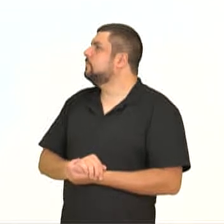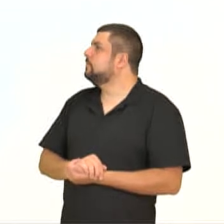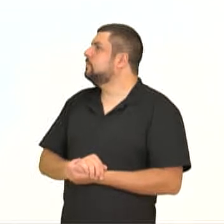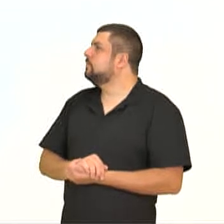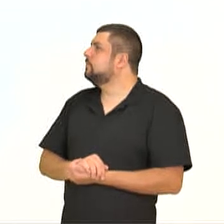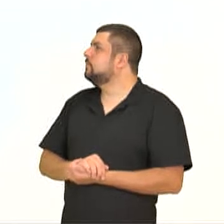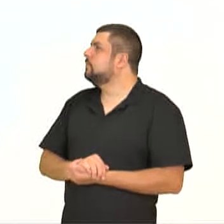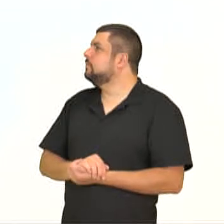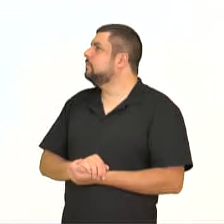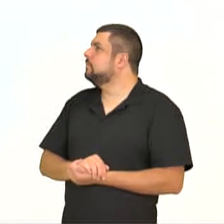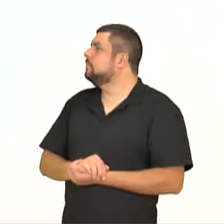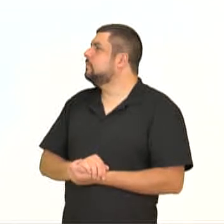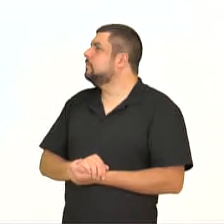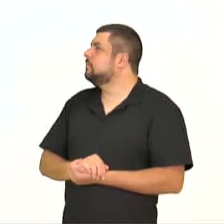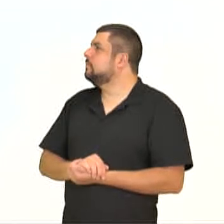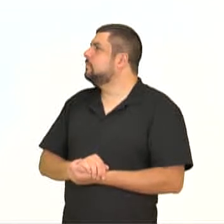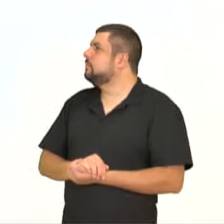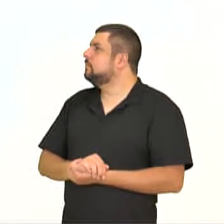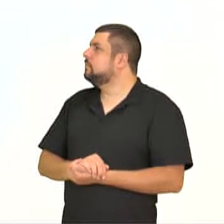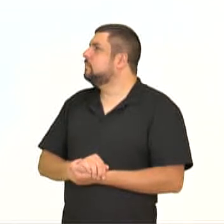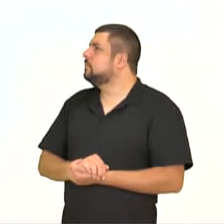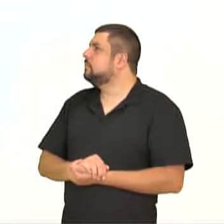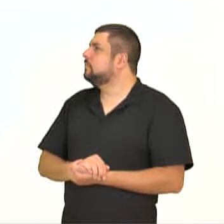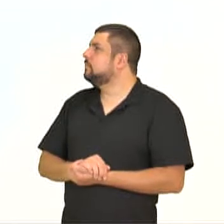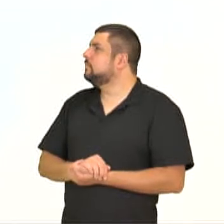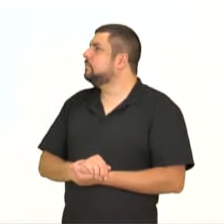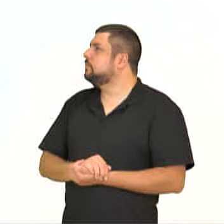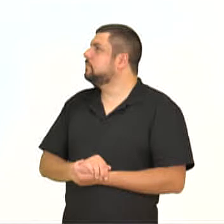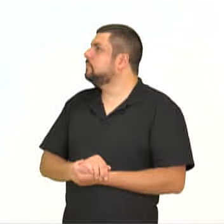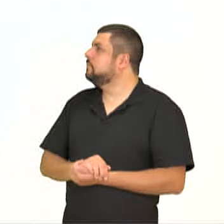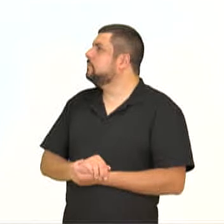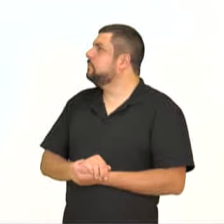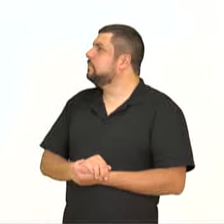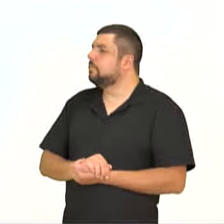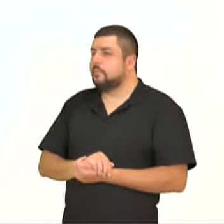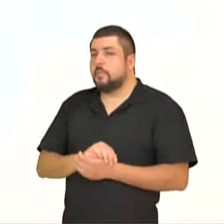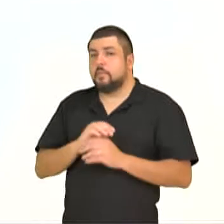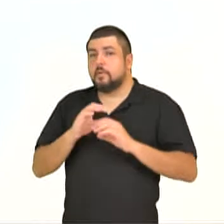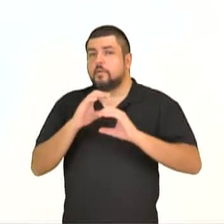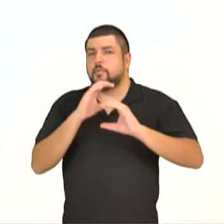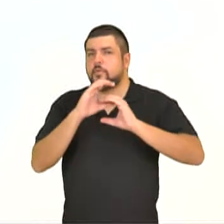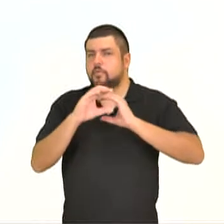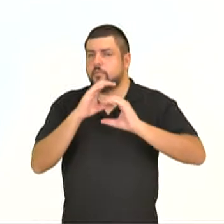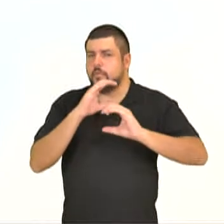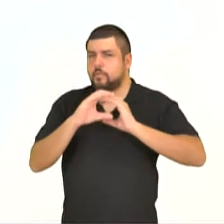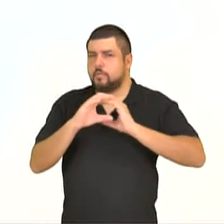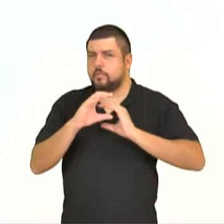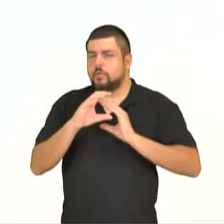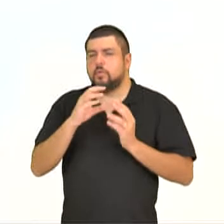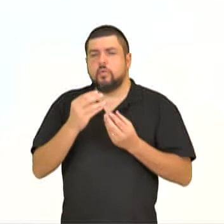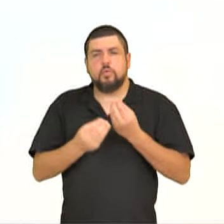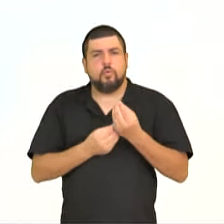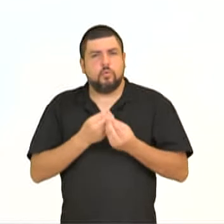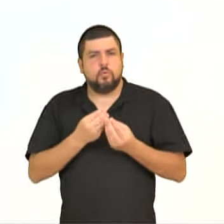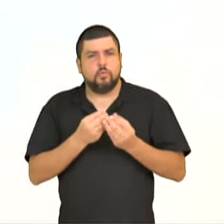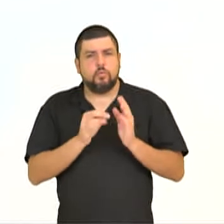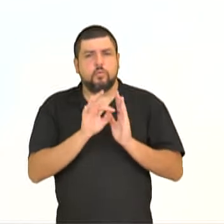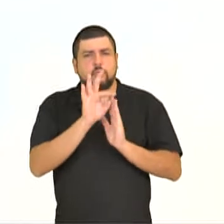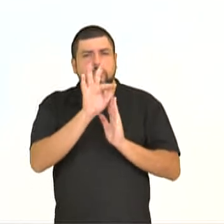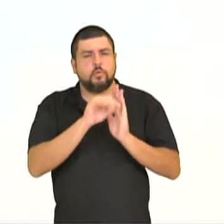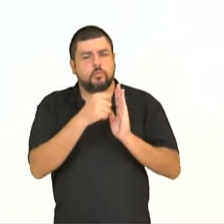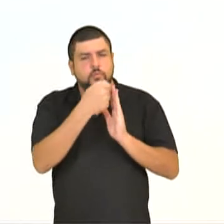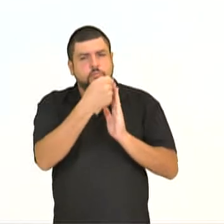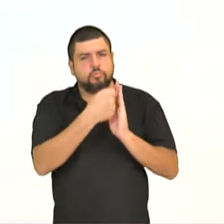orales, multimodales, o sea, a través de gêneros textuales. Essa é a nossa comunicação, gêneros textuais,